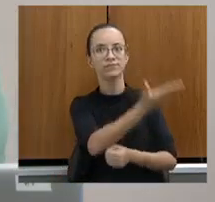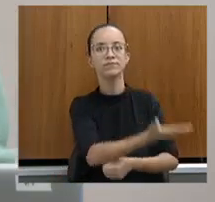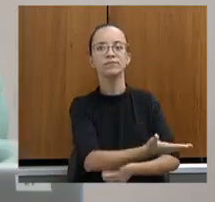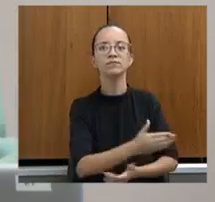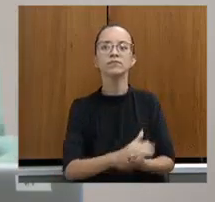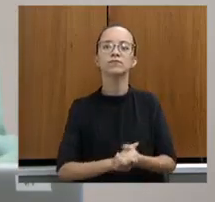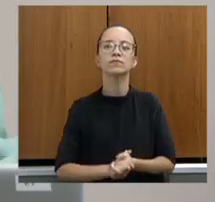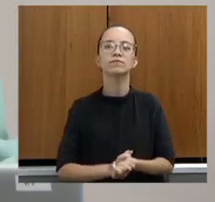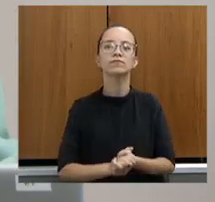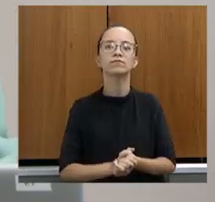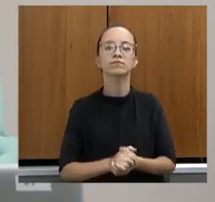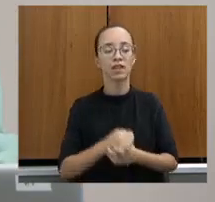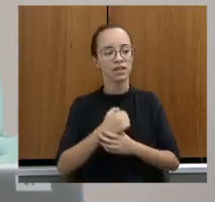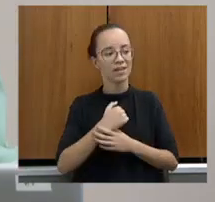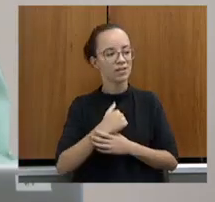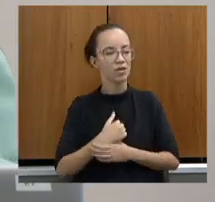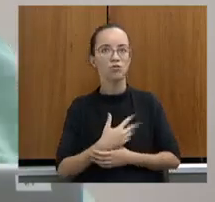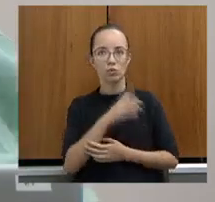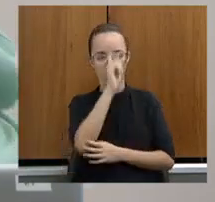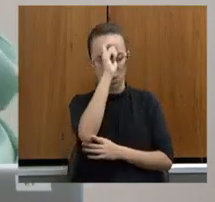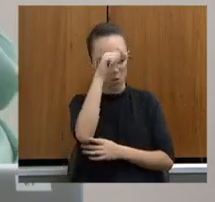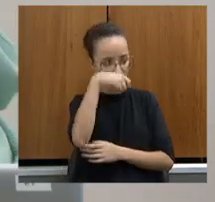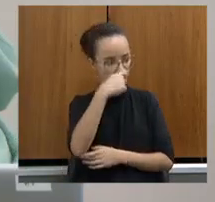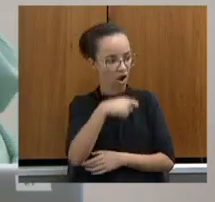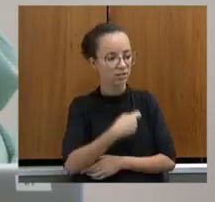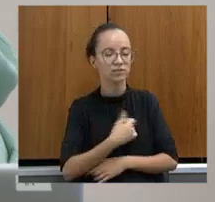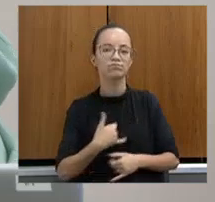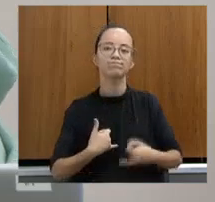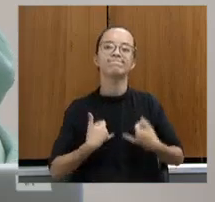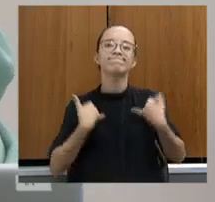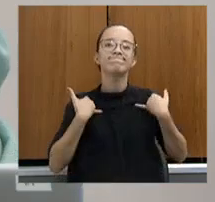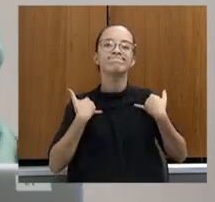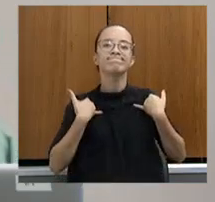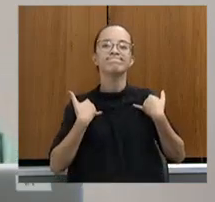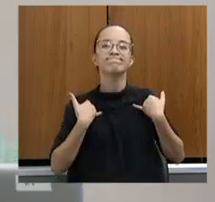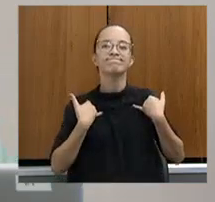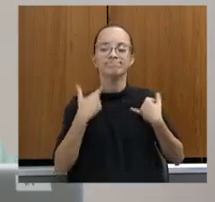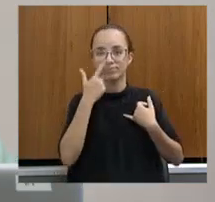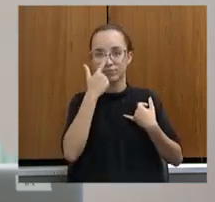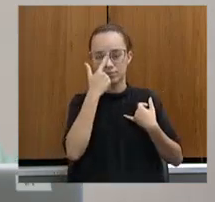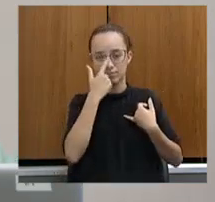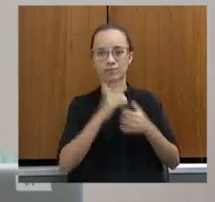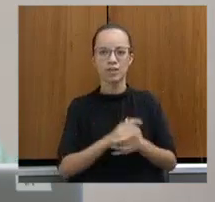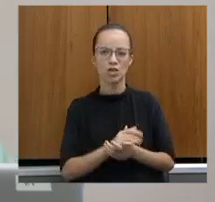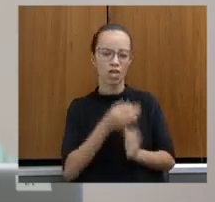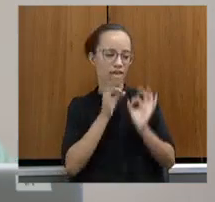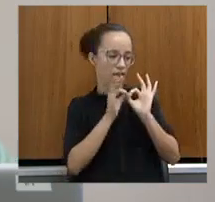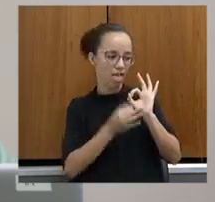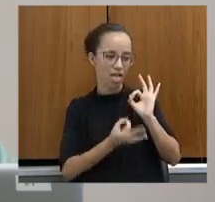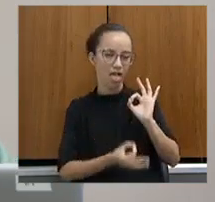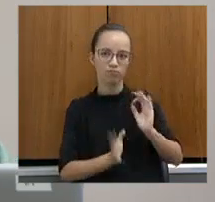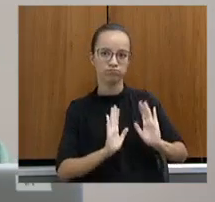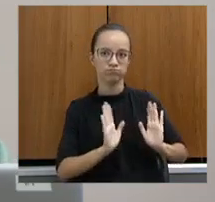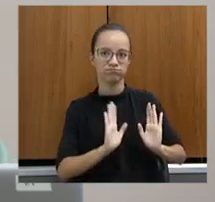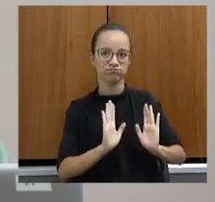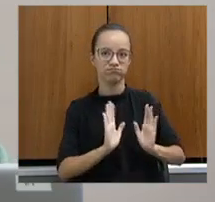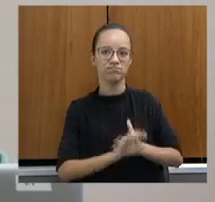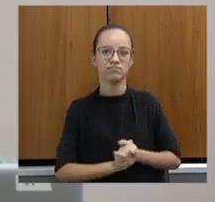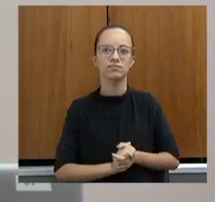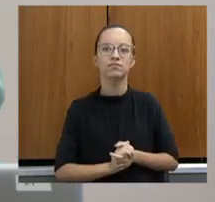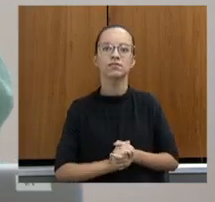eu fico muito muito honrada muito orgulhosa e não vou delongar nessa fala não porque